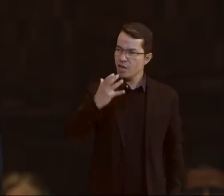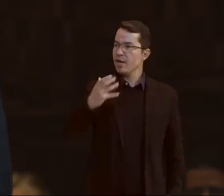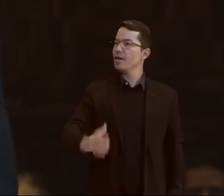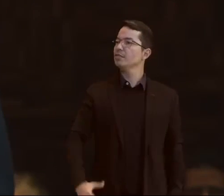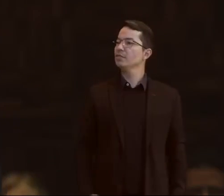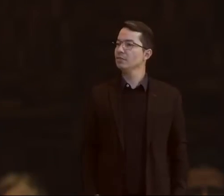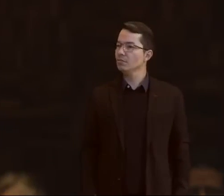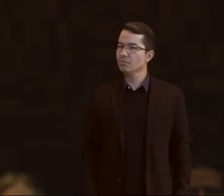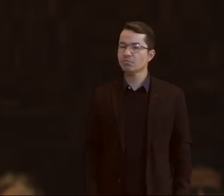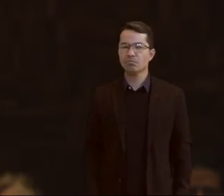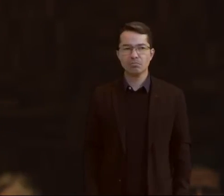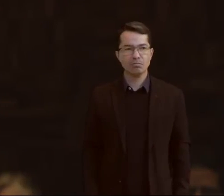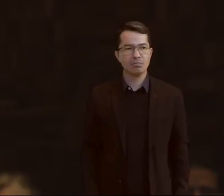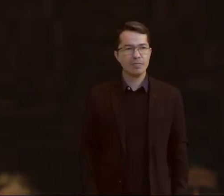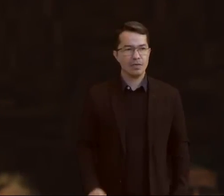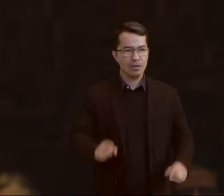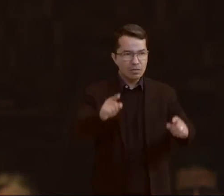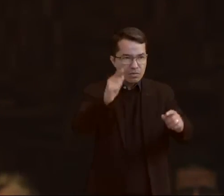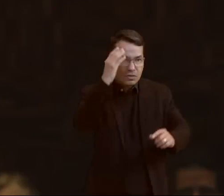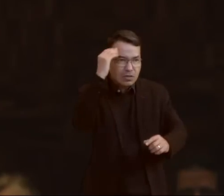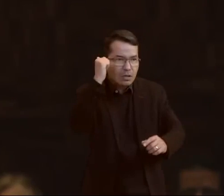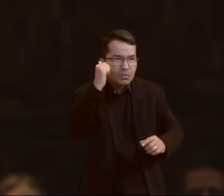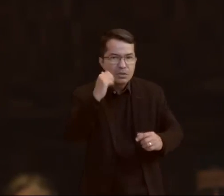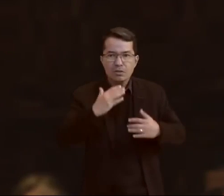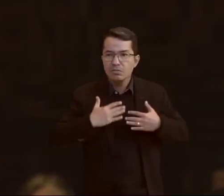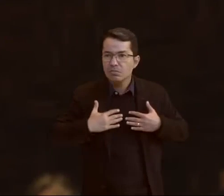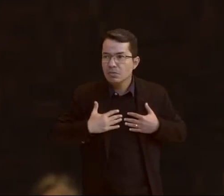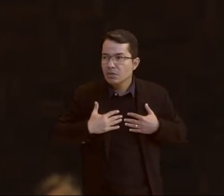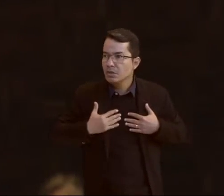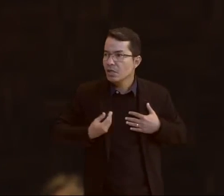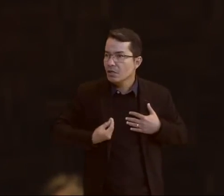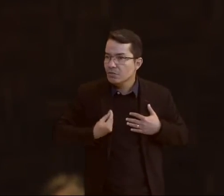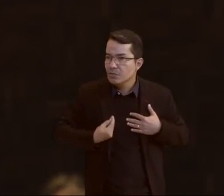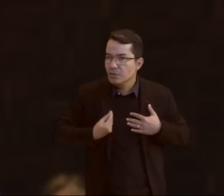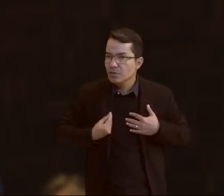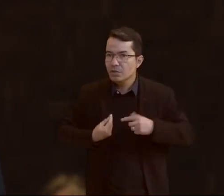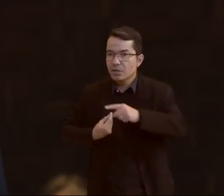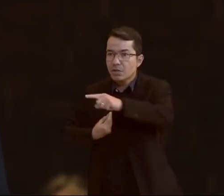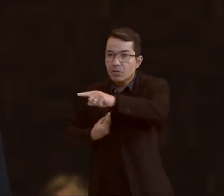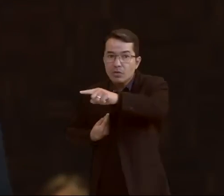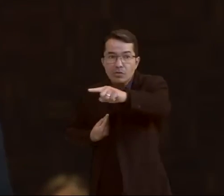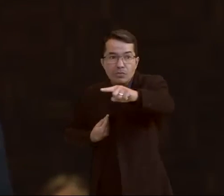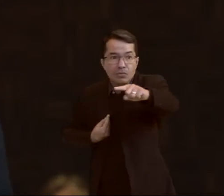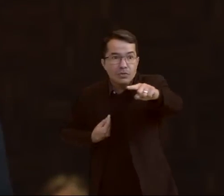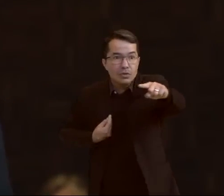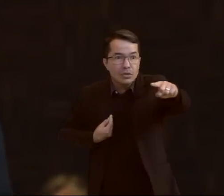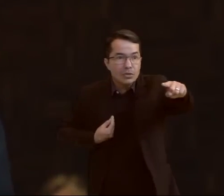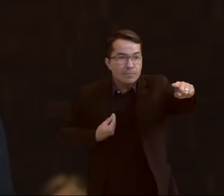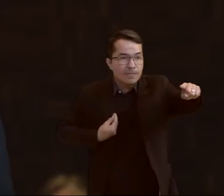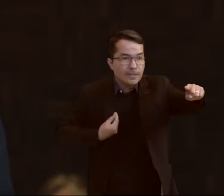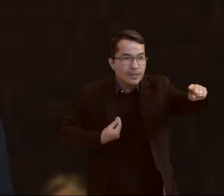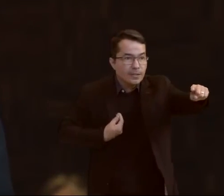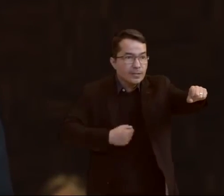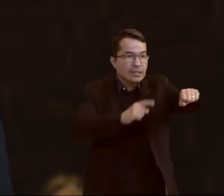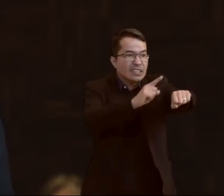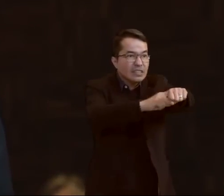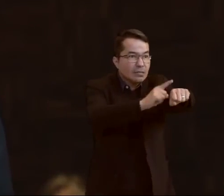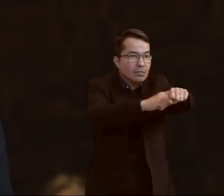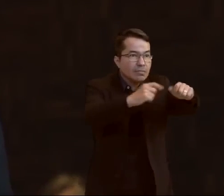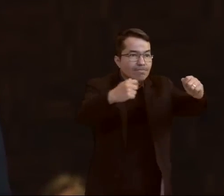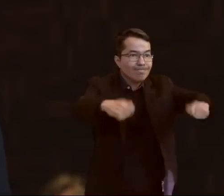minha vida e na sua vida que a gente só vai poder andar por fé. Se for